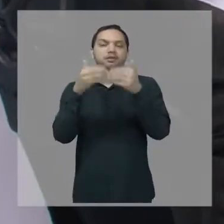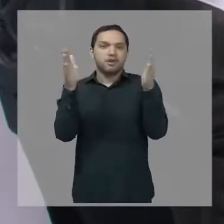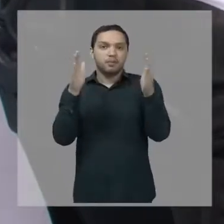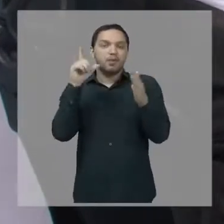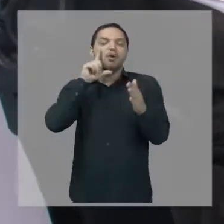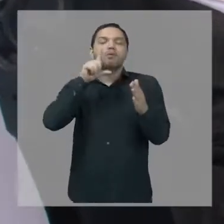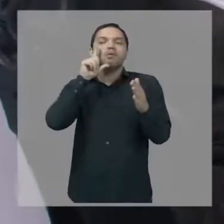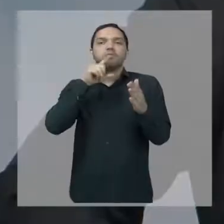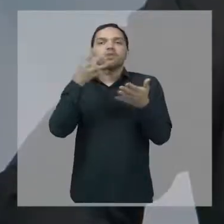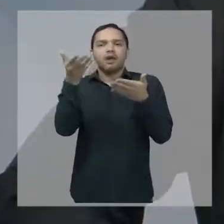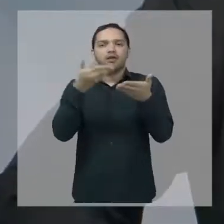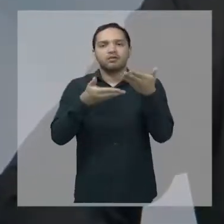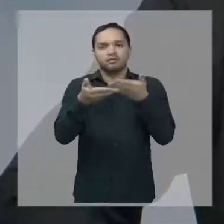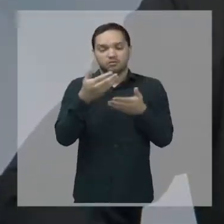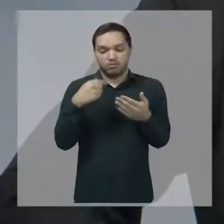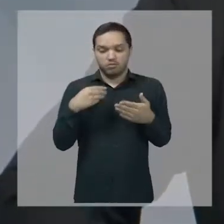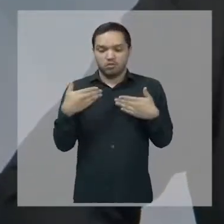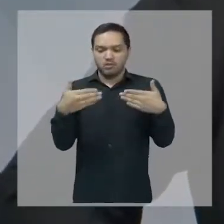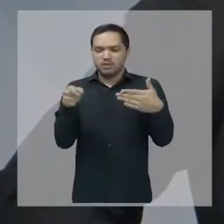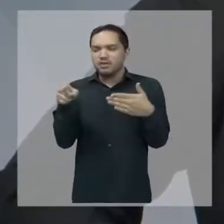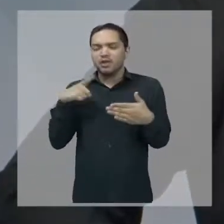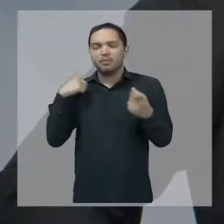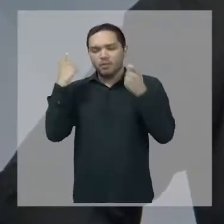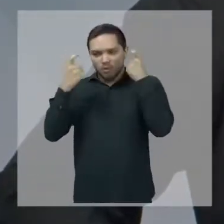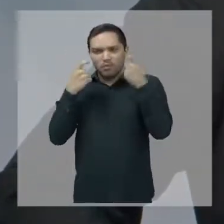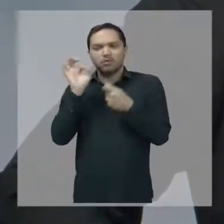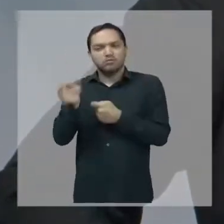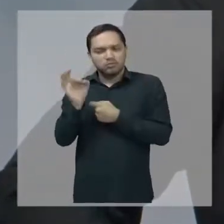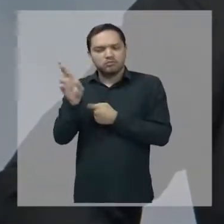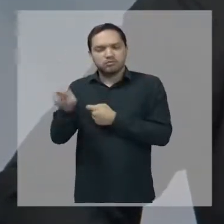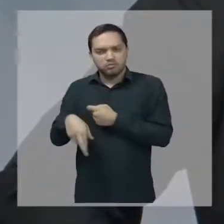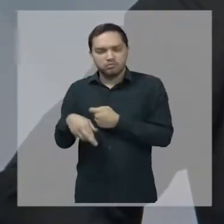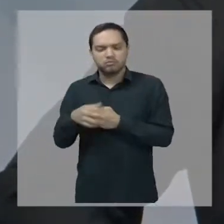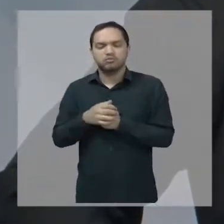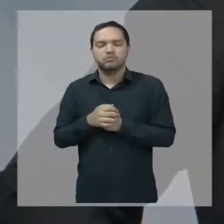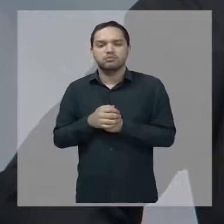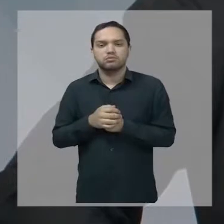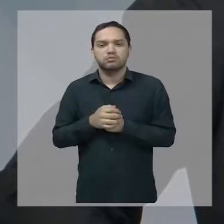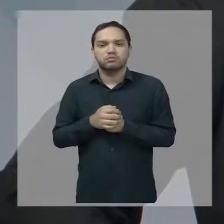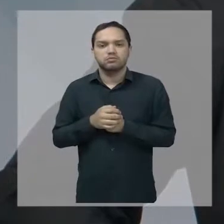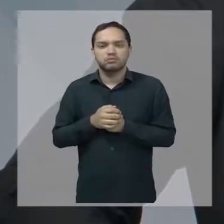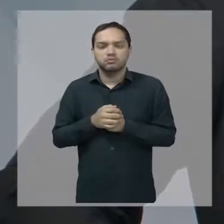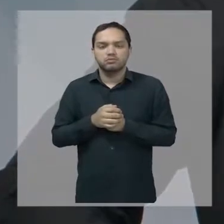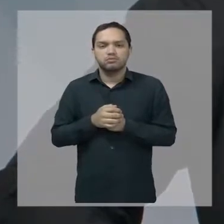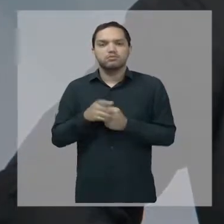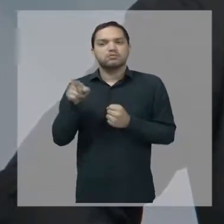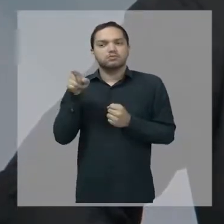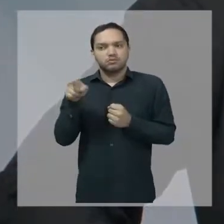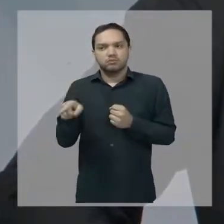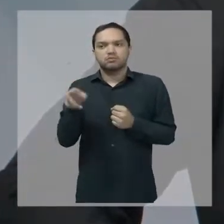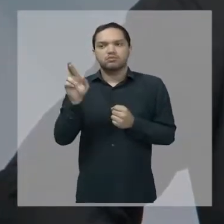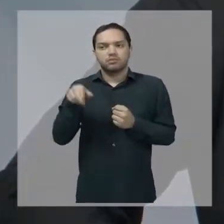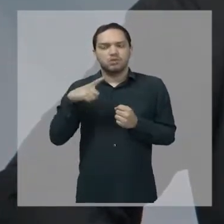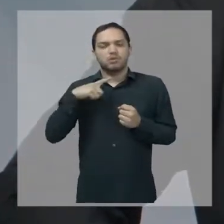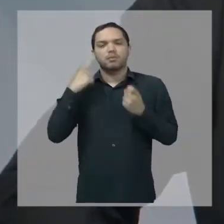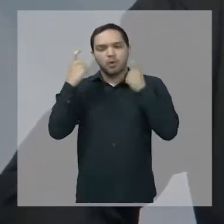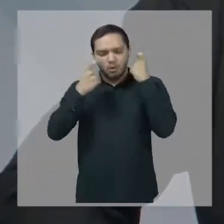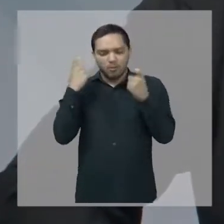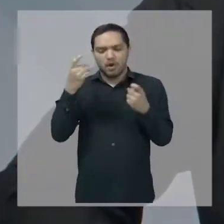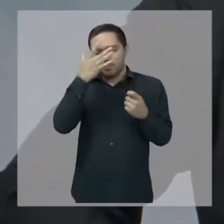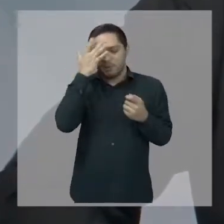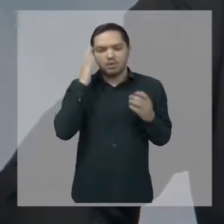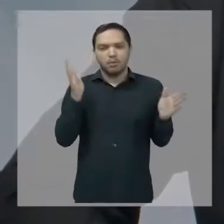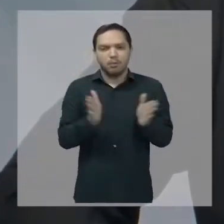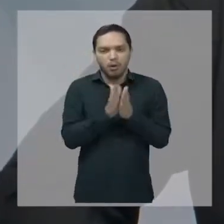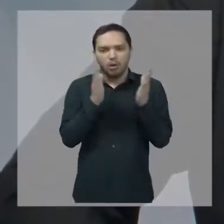Unidos. É bom, você fala, o ministro tem uma preocupação muito pertinente e não existe ninguém lúcido que não seja preocupado com